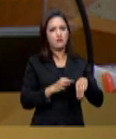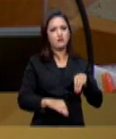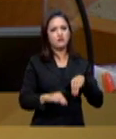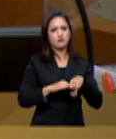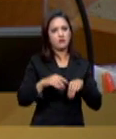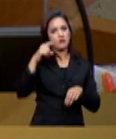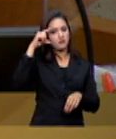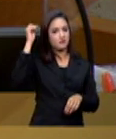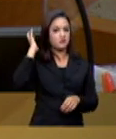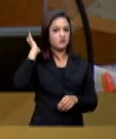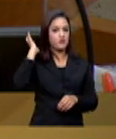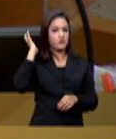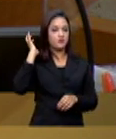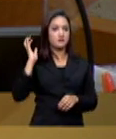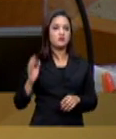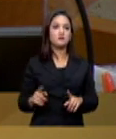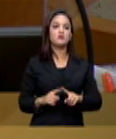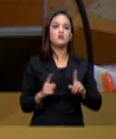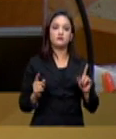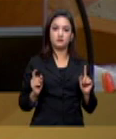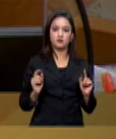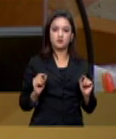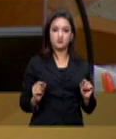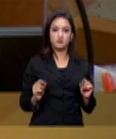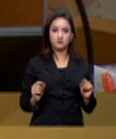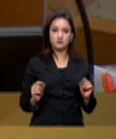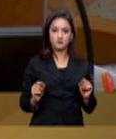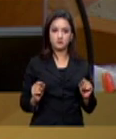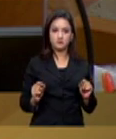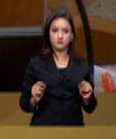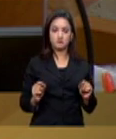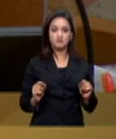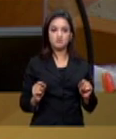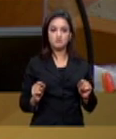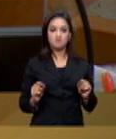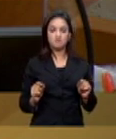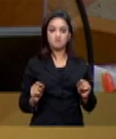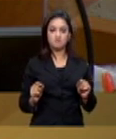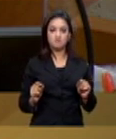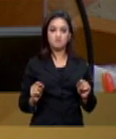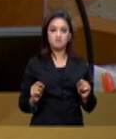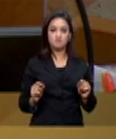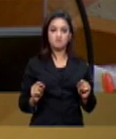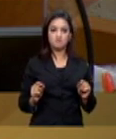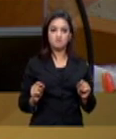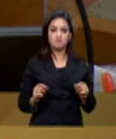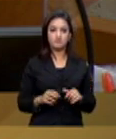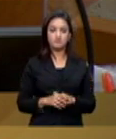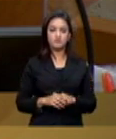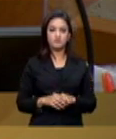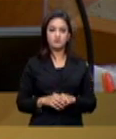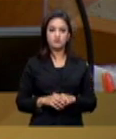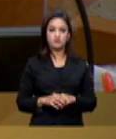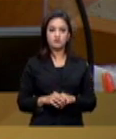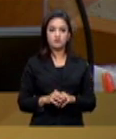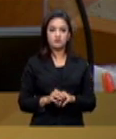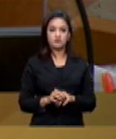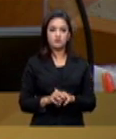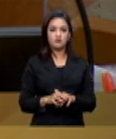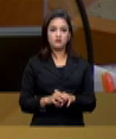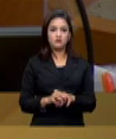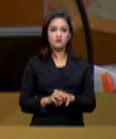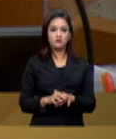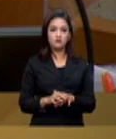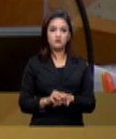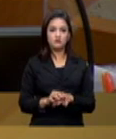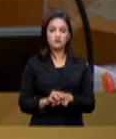que a grande questão que hoje se coloca em relação aos dados é a questão das chamadas